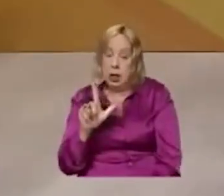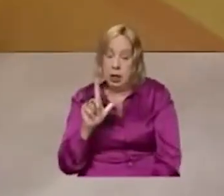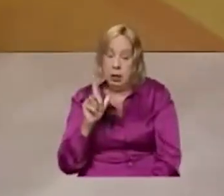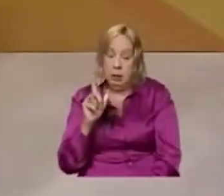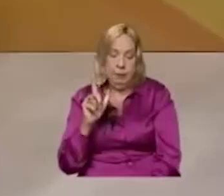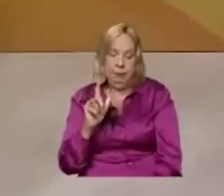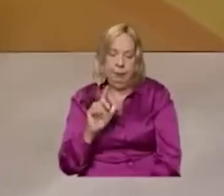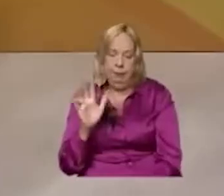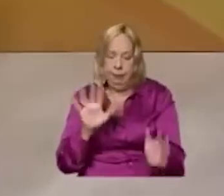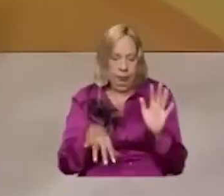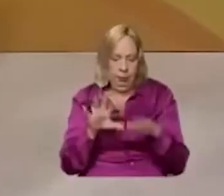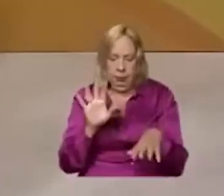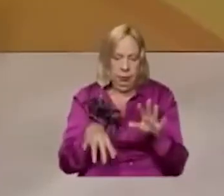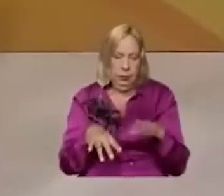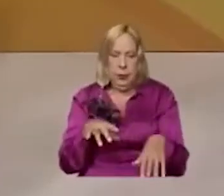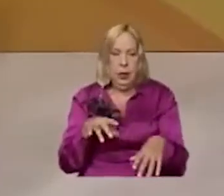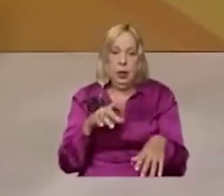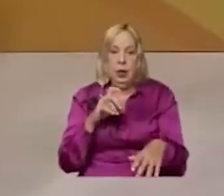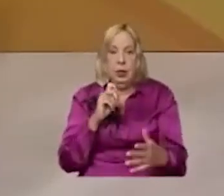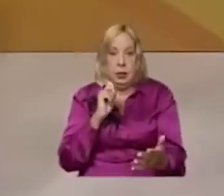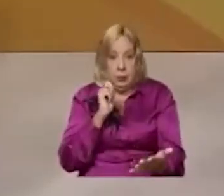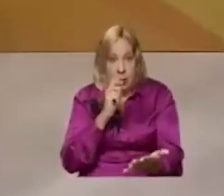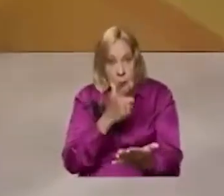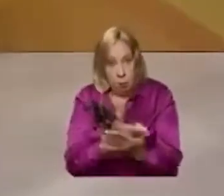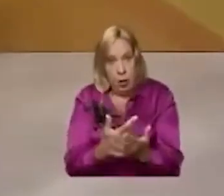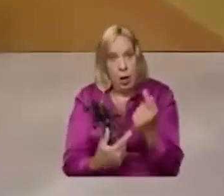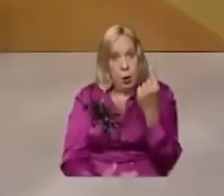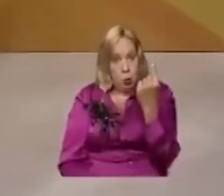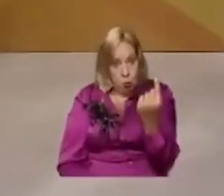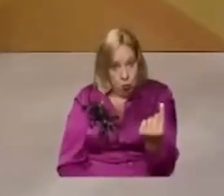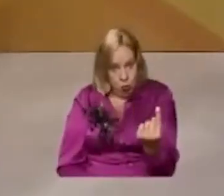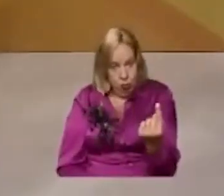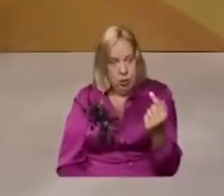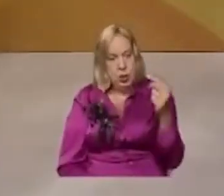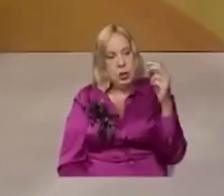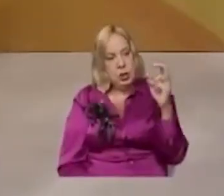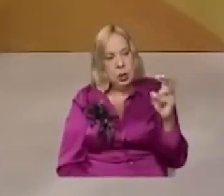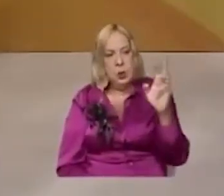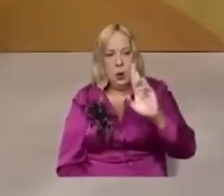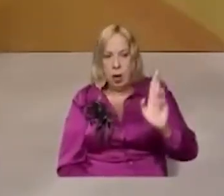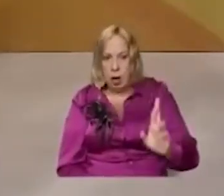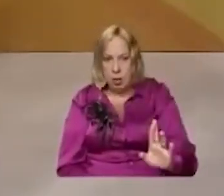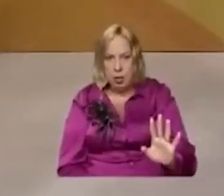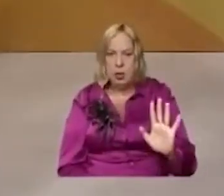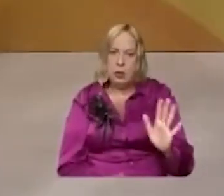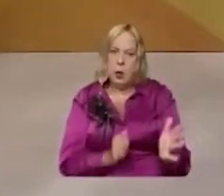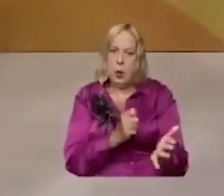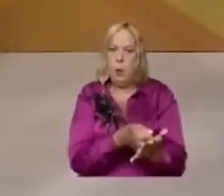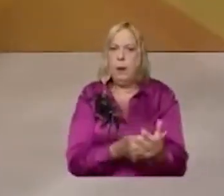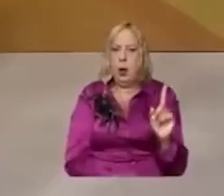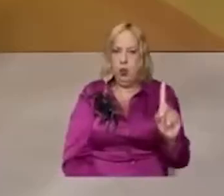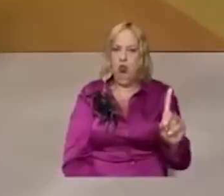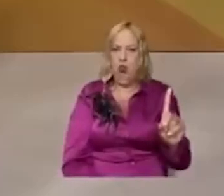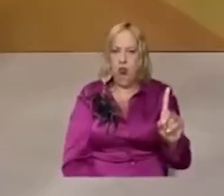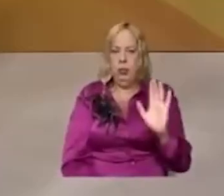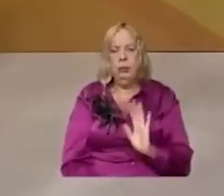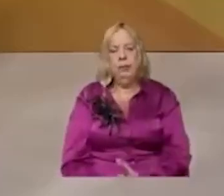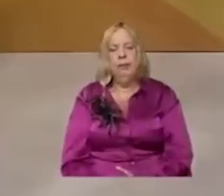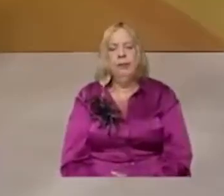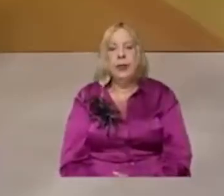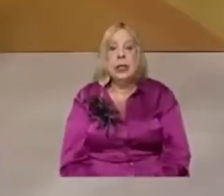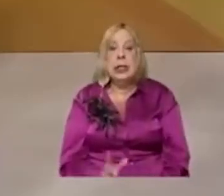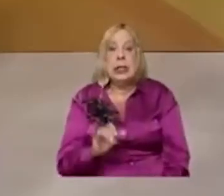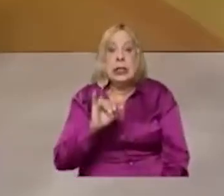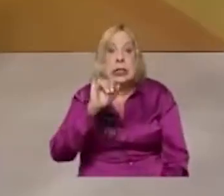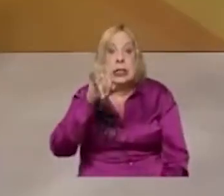novo pra Fabão. Vá, deixa eu explicar. Meu filho é assim. Porque chegou Fabão, lá na promotora. Que... Olha, eu quero um Caju Cap, R$ 5, viu, Fabão?